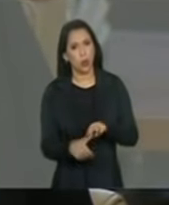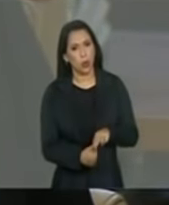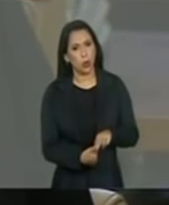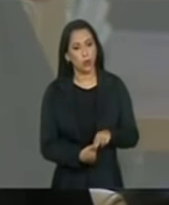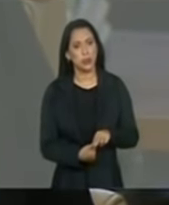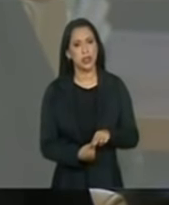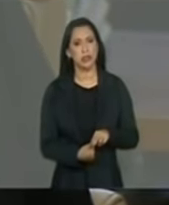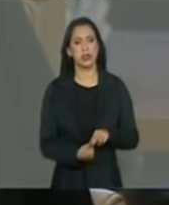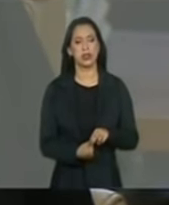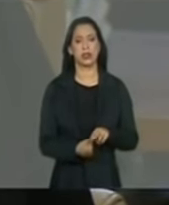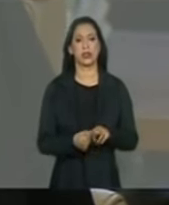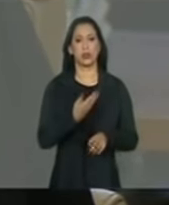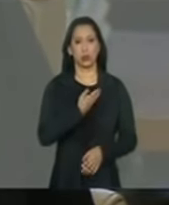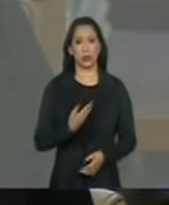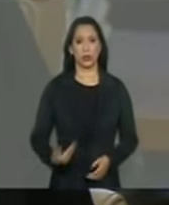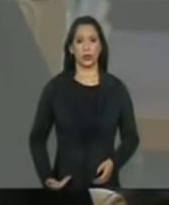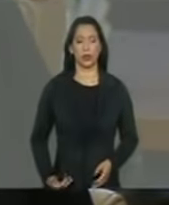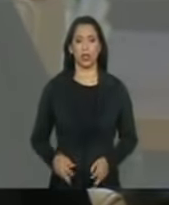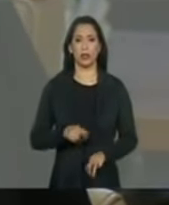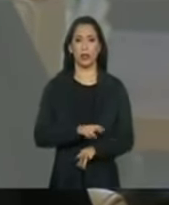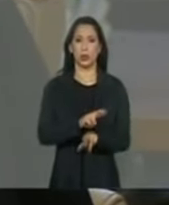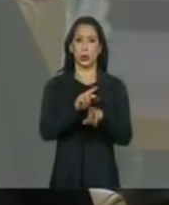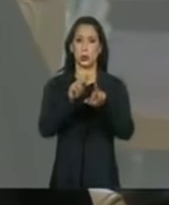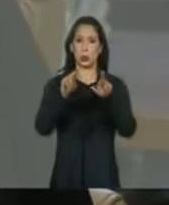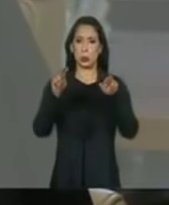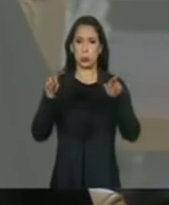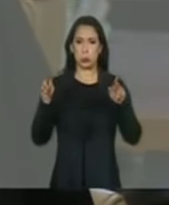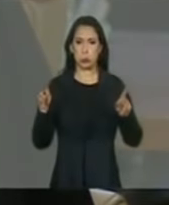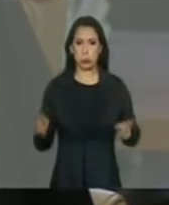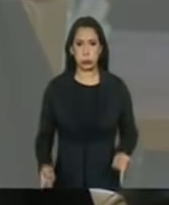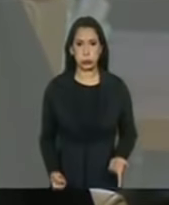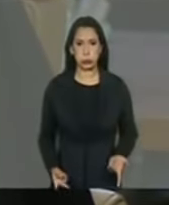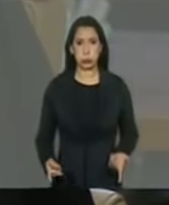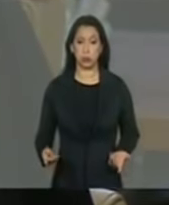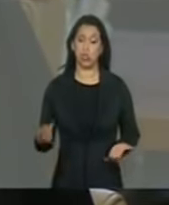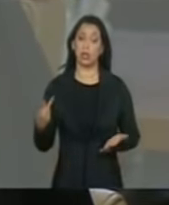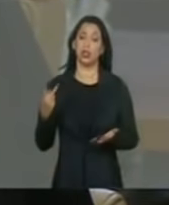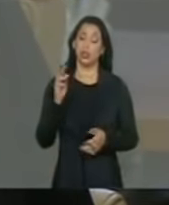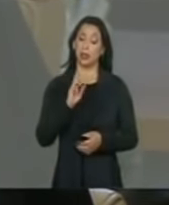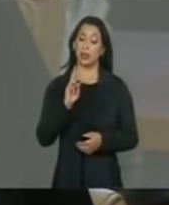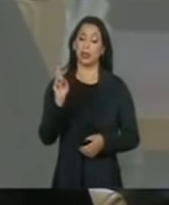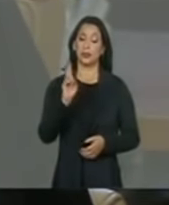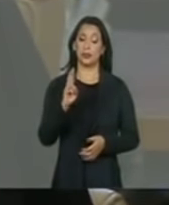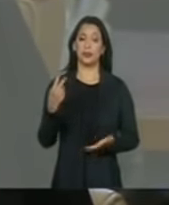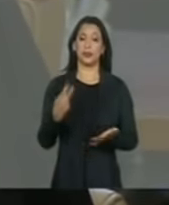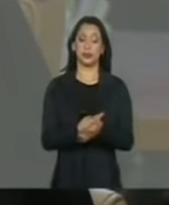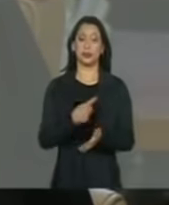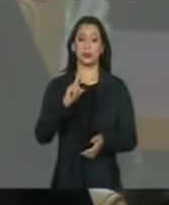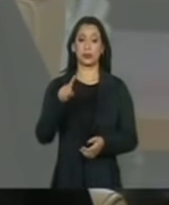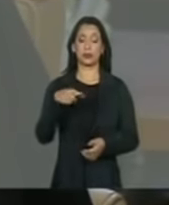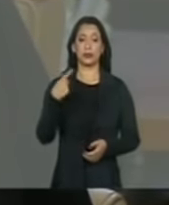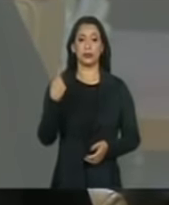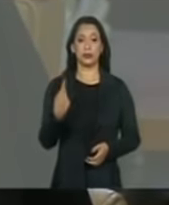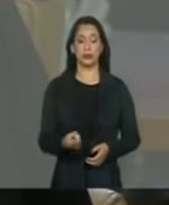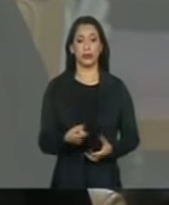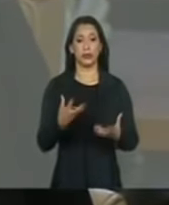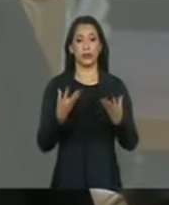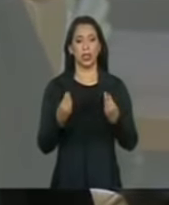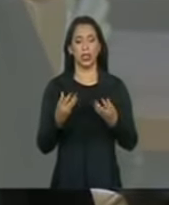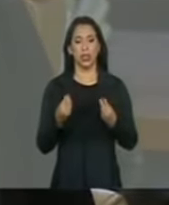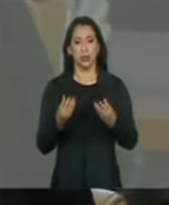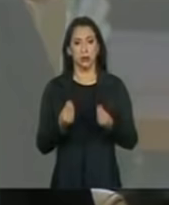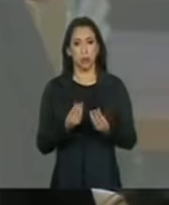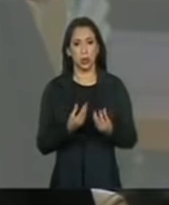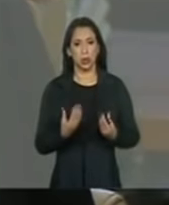múltiplas múltiplas e perversas conseqüências que dela decorrem tanto aquelas que se